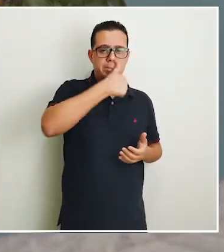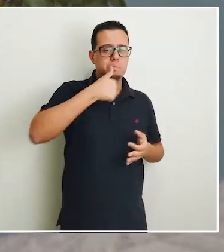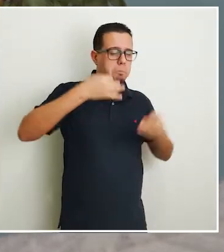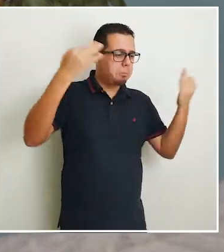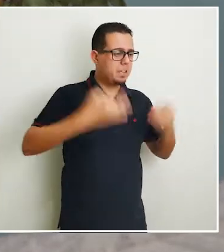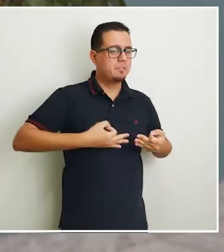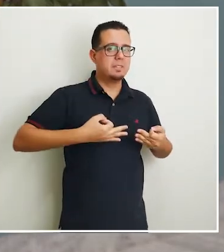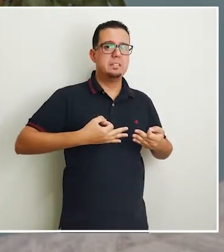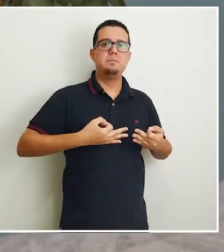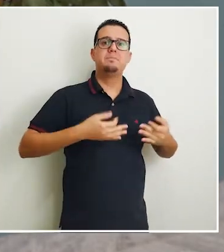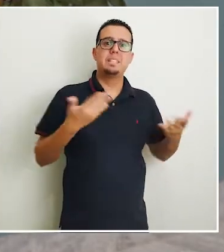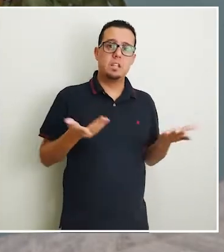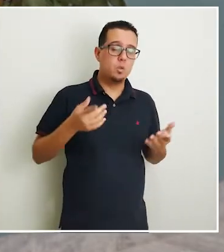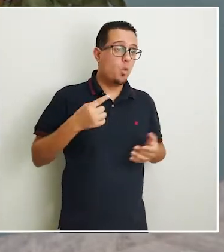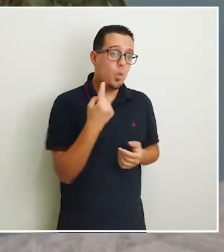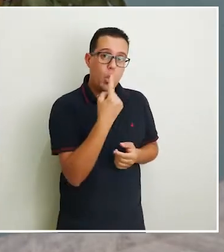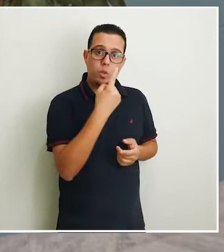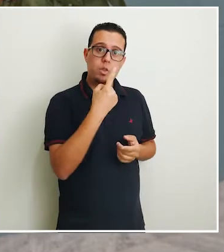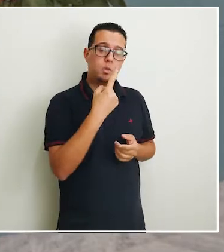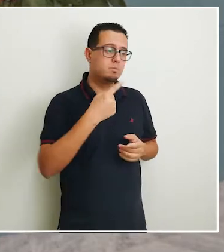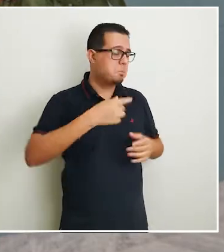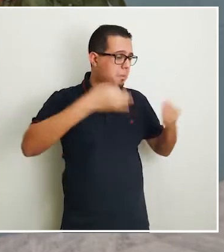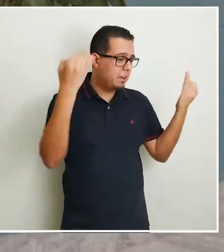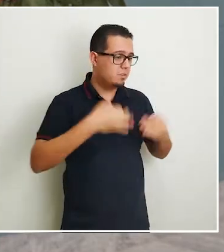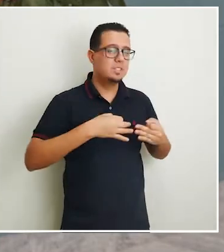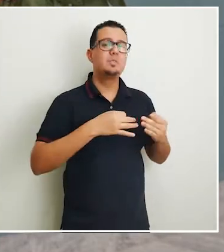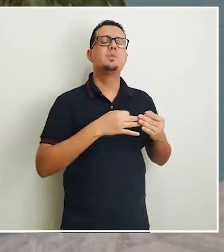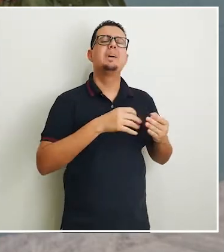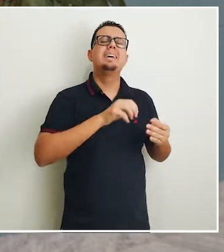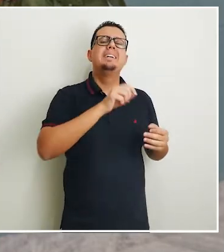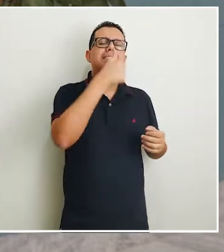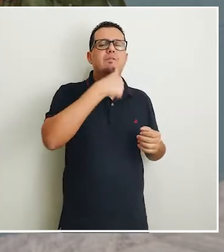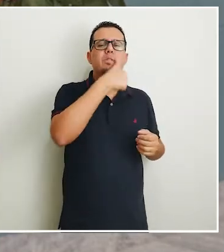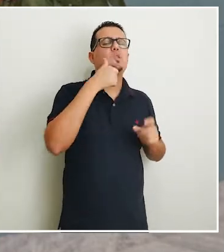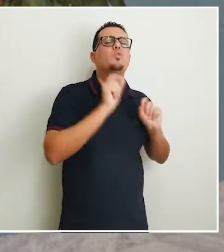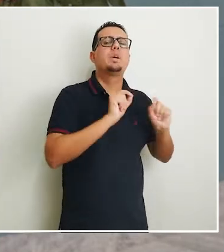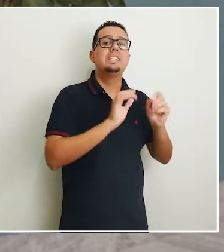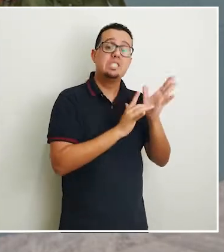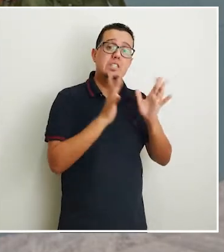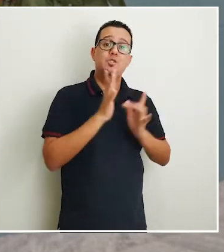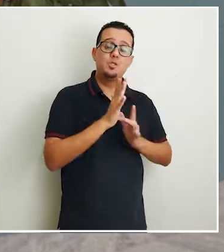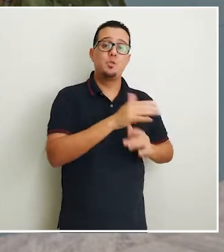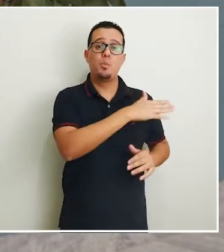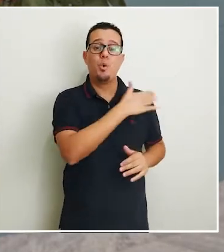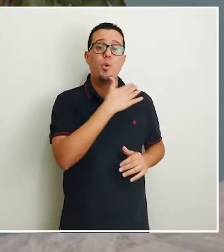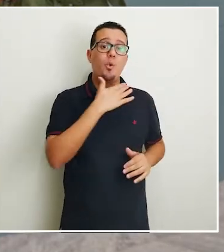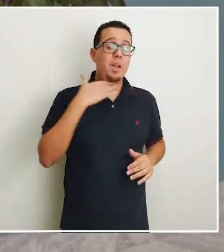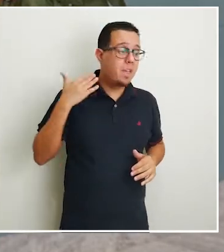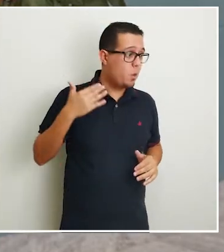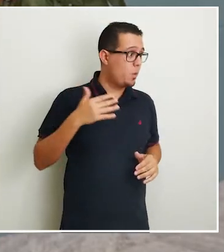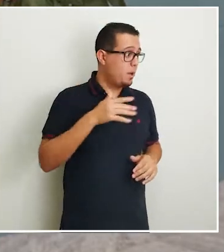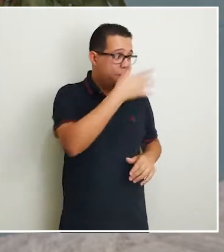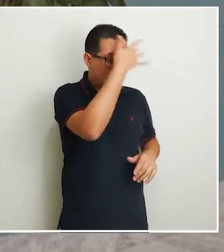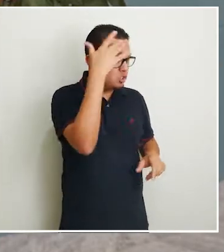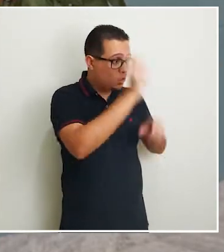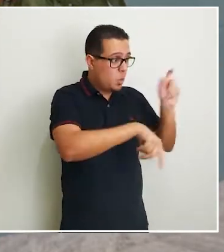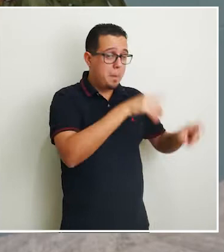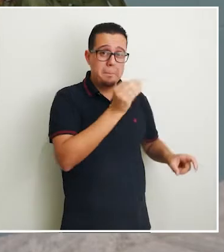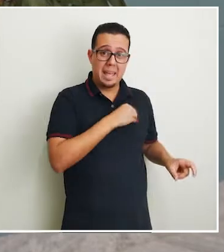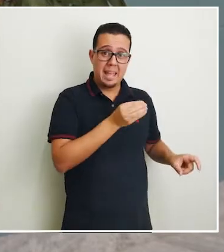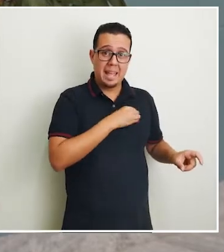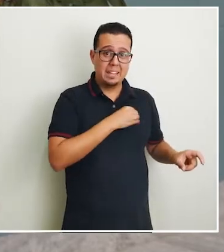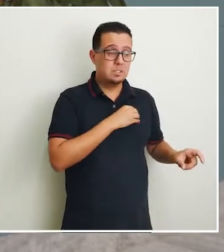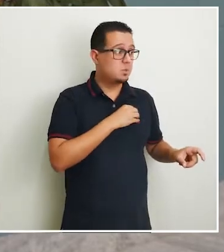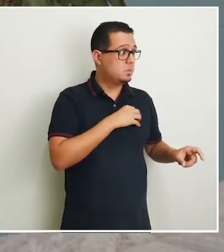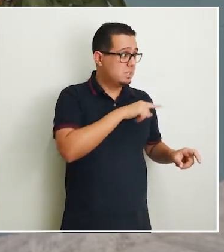vez por todas e para sempre. Cristo, que morreu pelos pecados de todos aqueles que hão de crer nele.